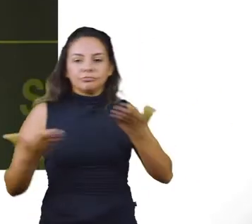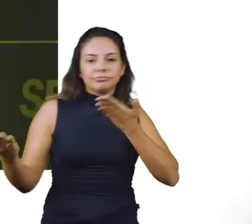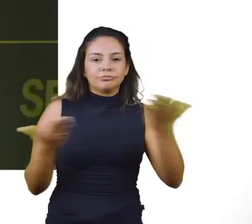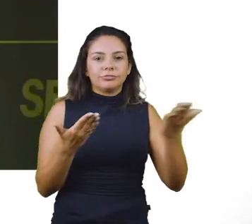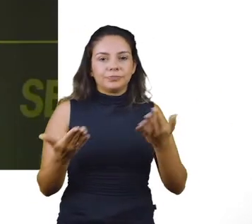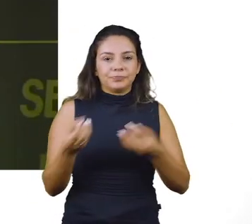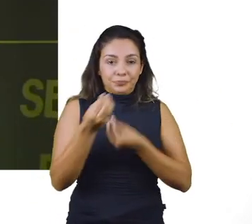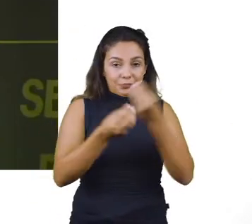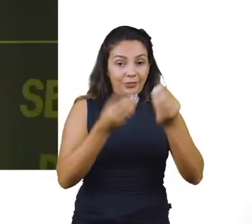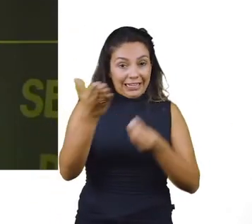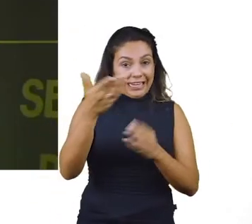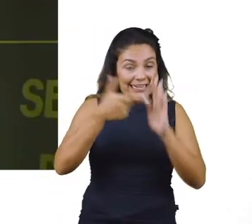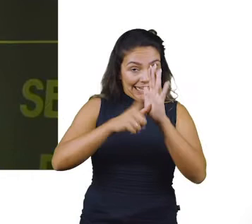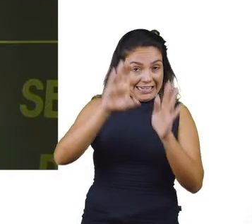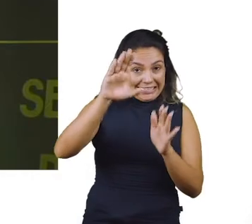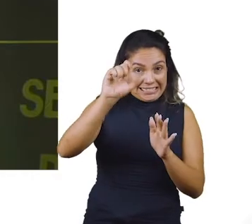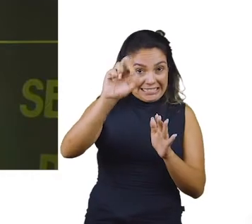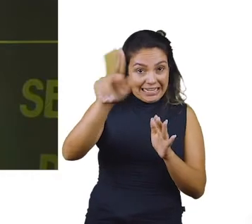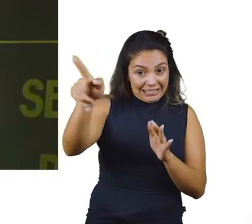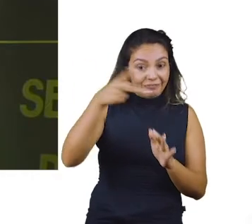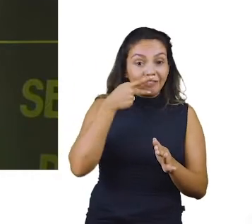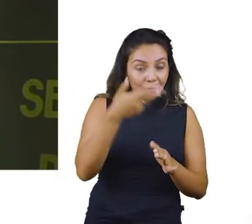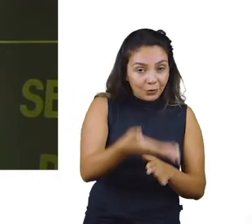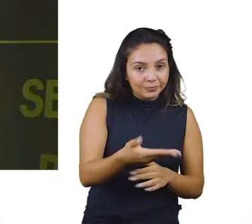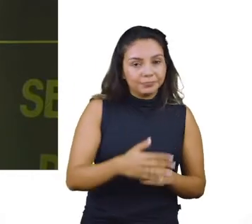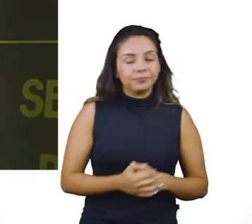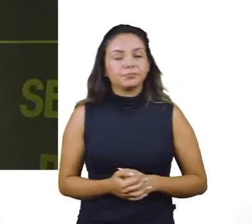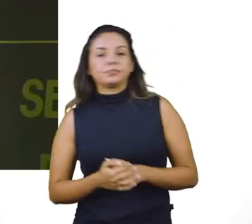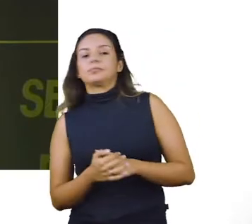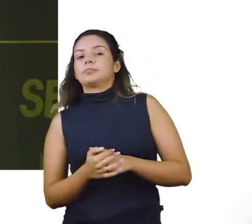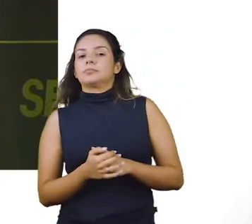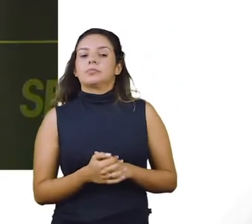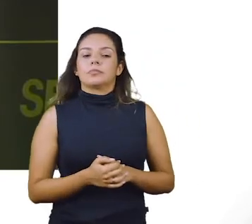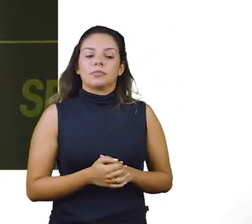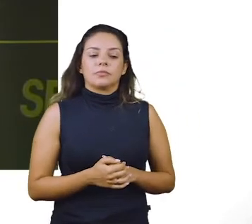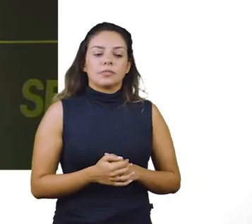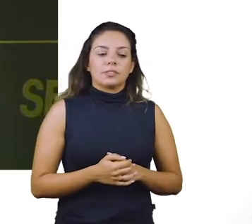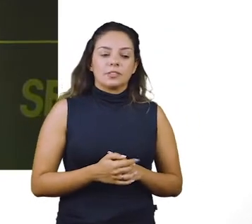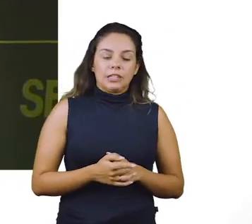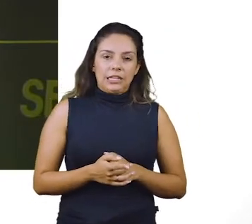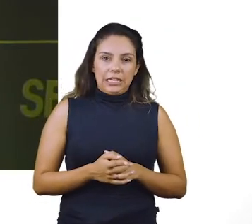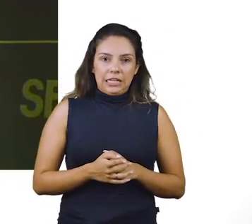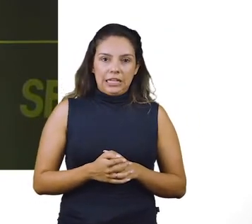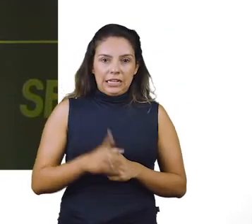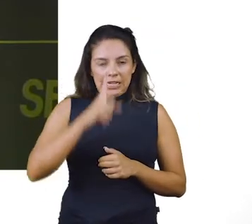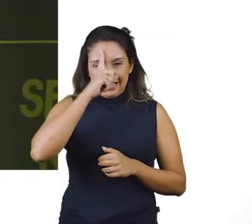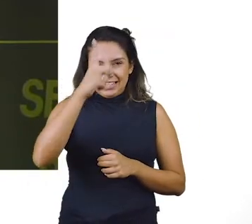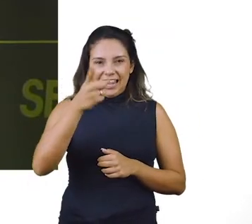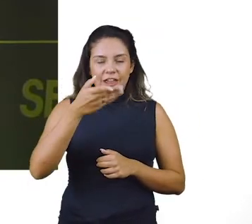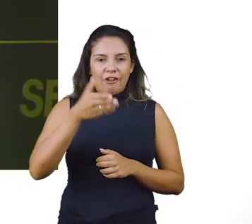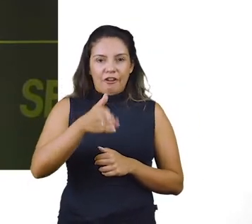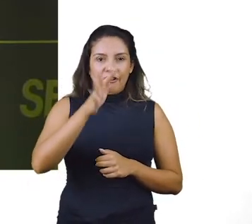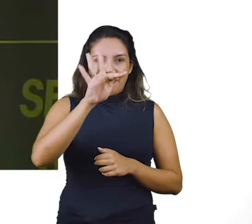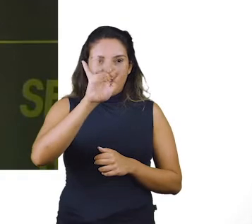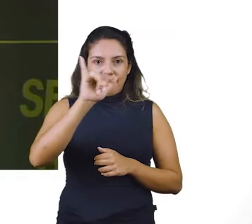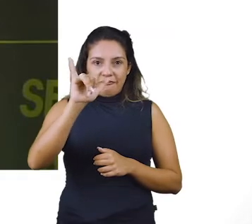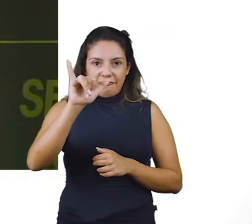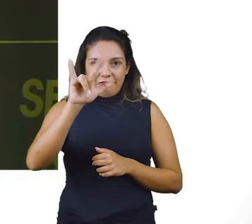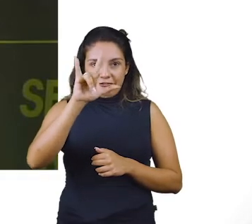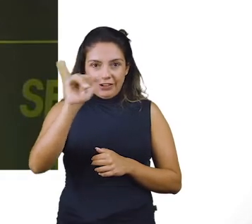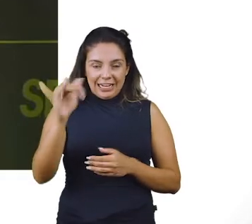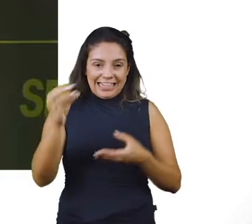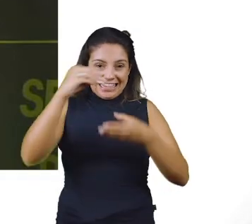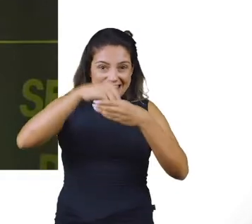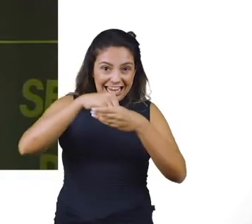César falou, a ideia de ter levado o Iaraxá para o Grande Hotel Tauá